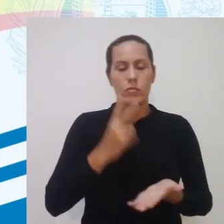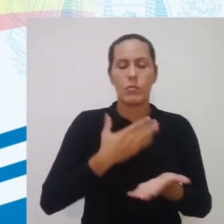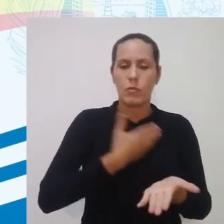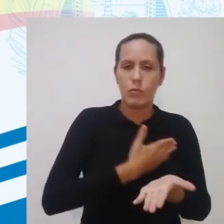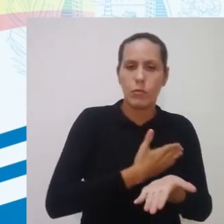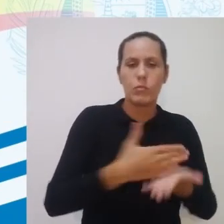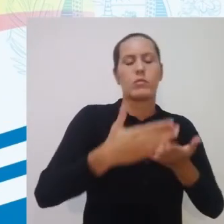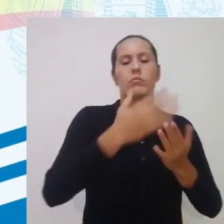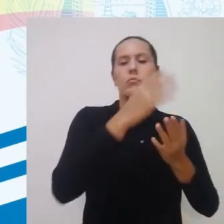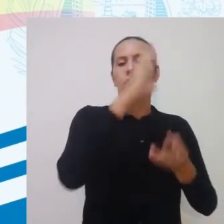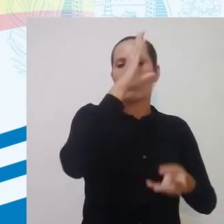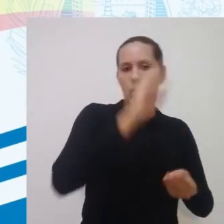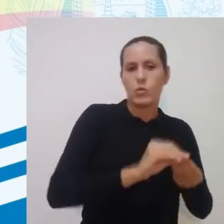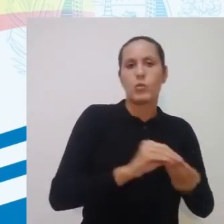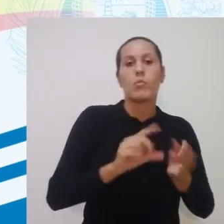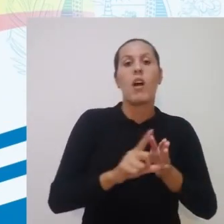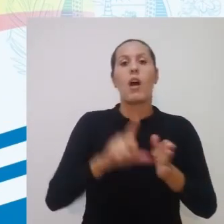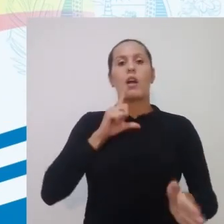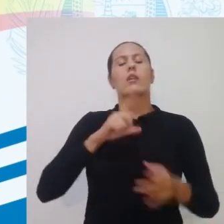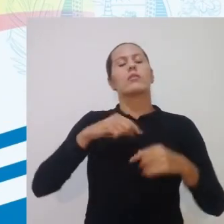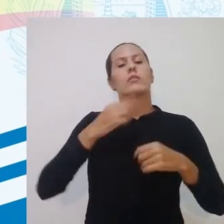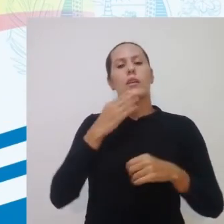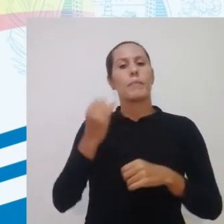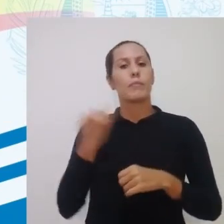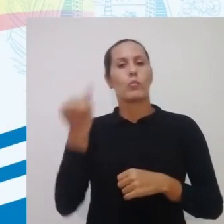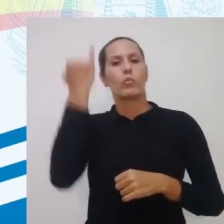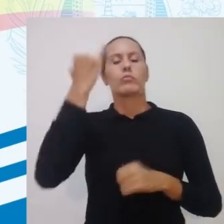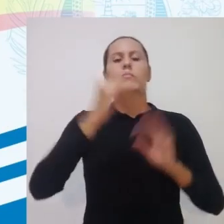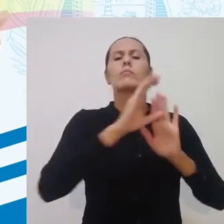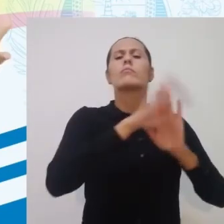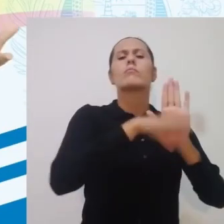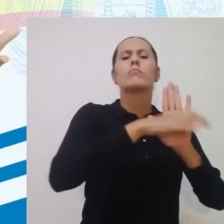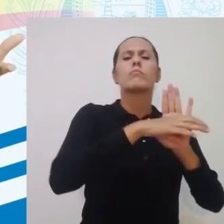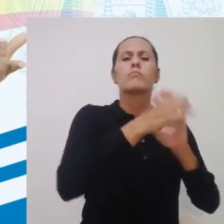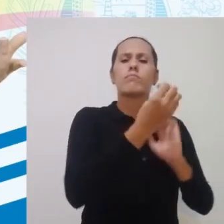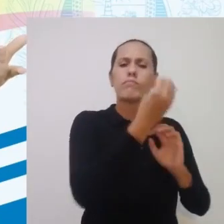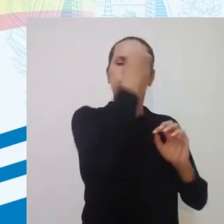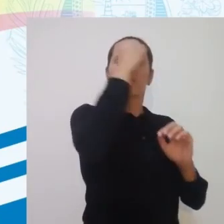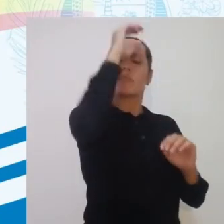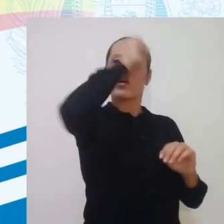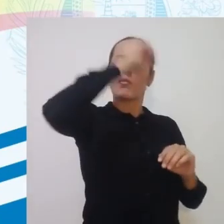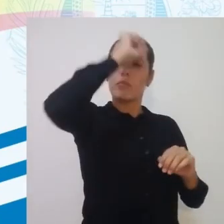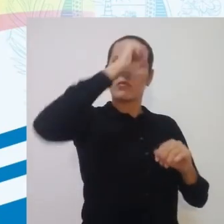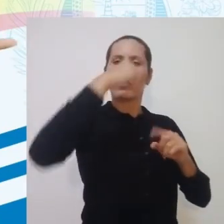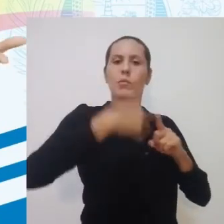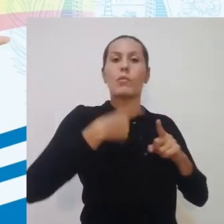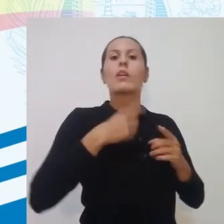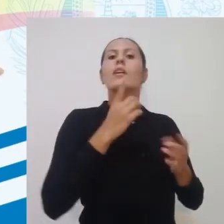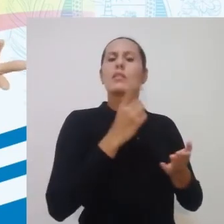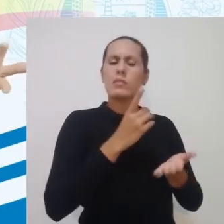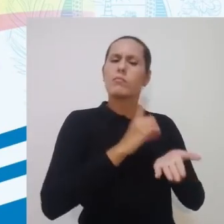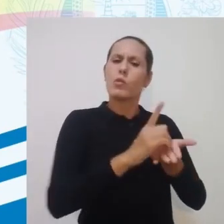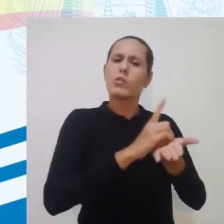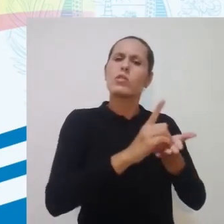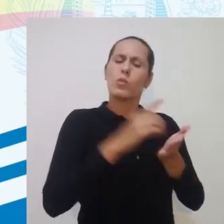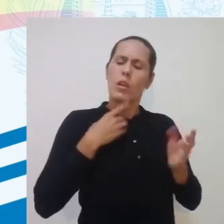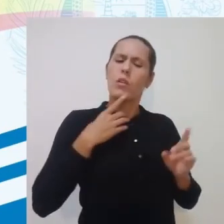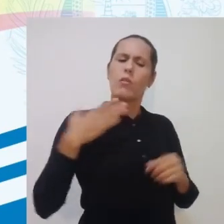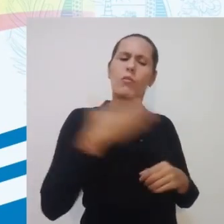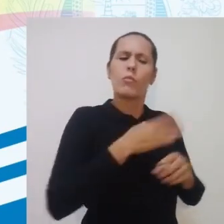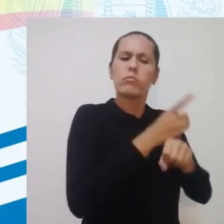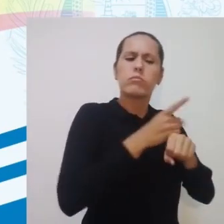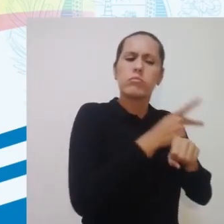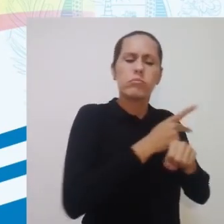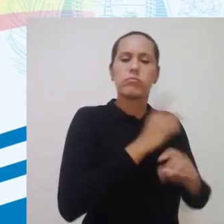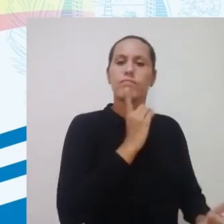vou começar a estudar alguma coisa, é bom a gente saber a definição que existe sobre ela. Então, eu sempre vou para o dicionário mesmo e